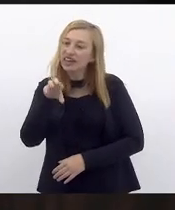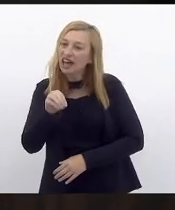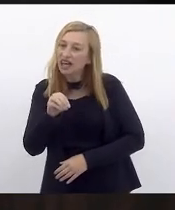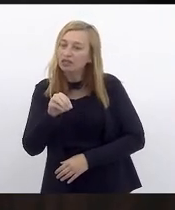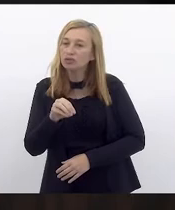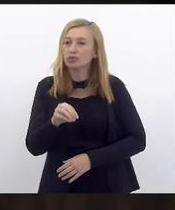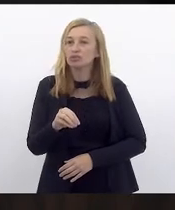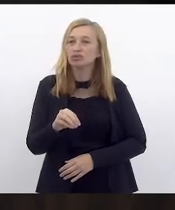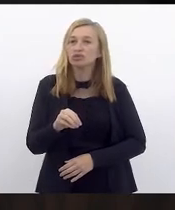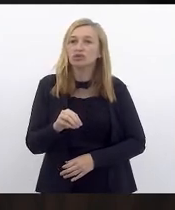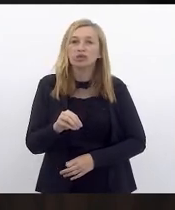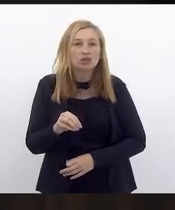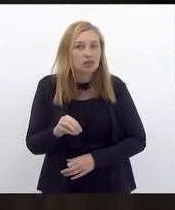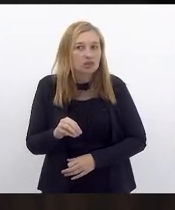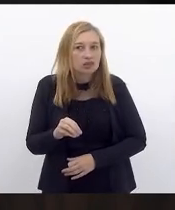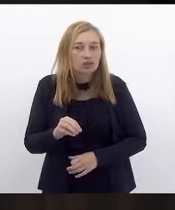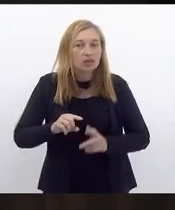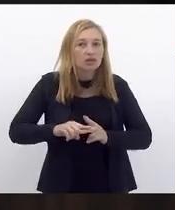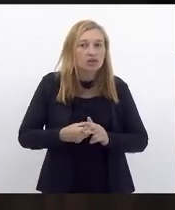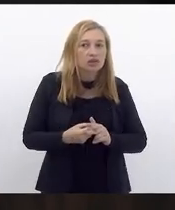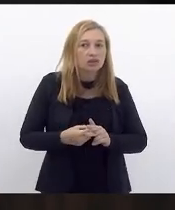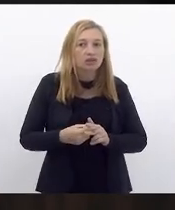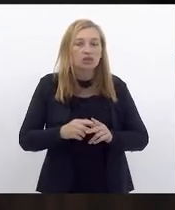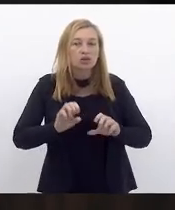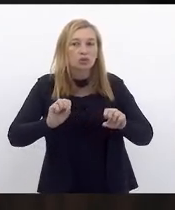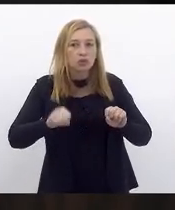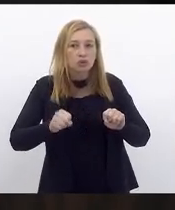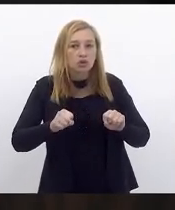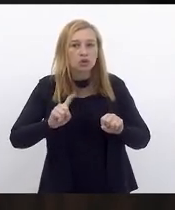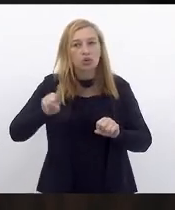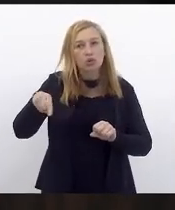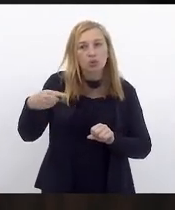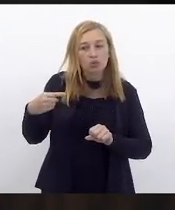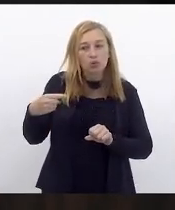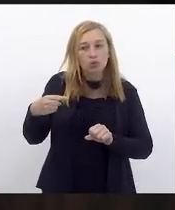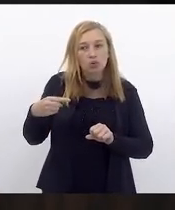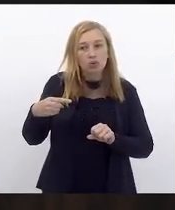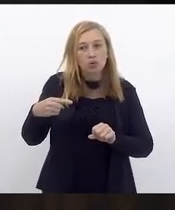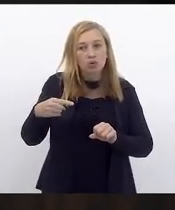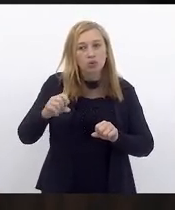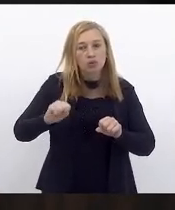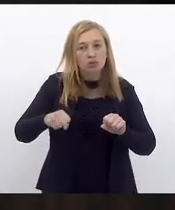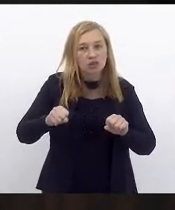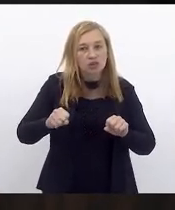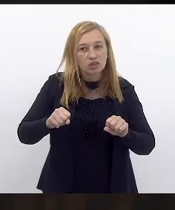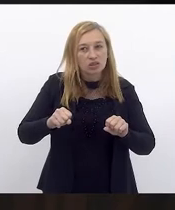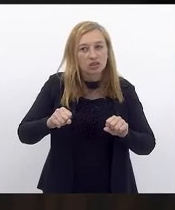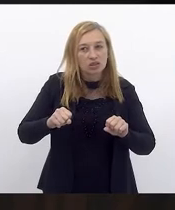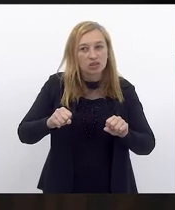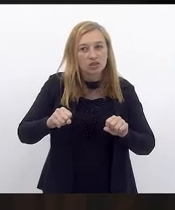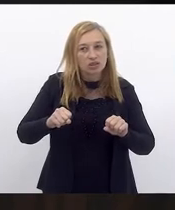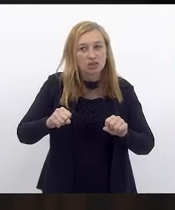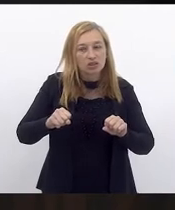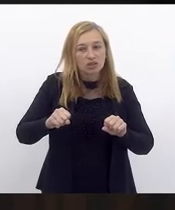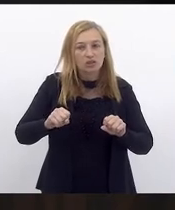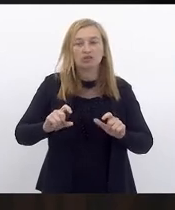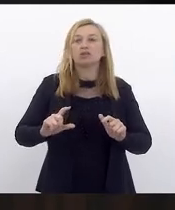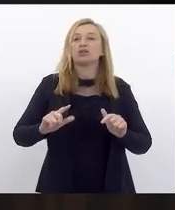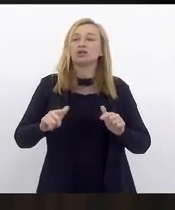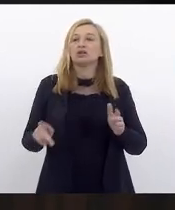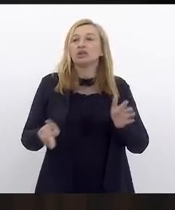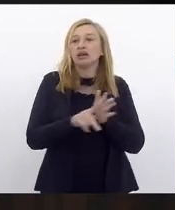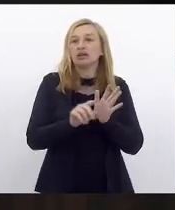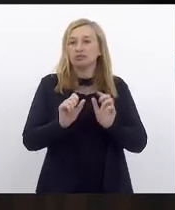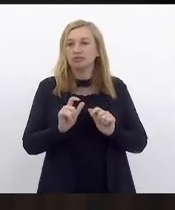estabelece procedimento para remoção de motocicletas, motonetas e ciclomotores, na forma que menciona,